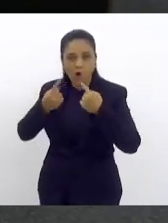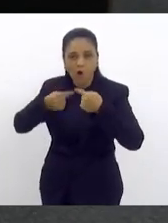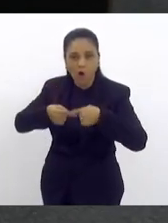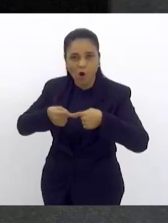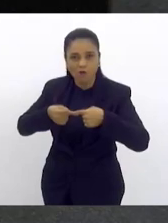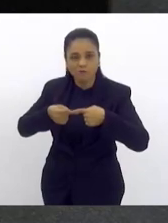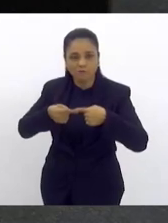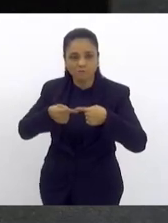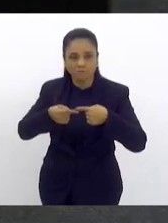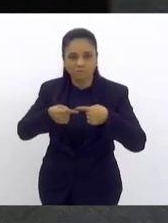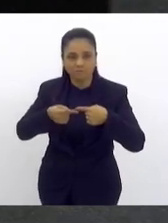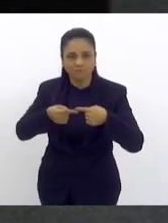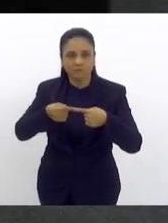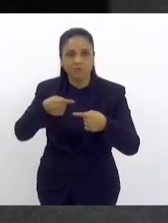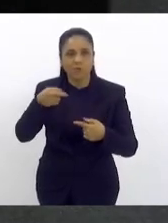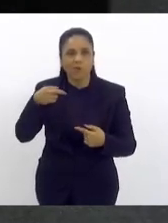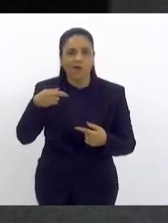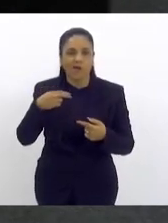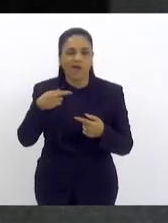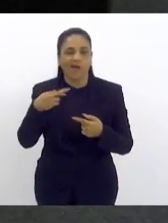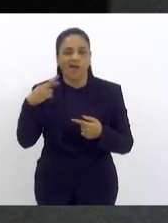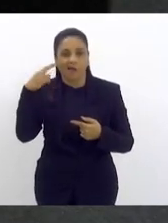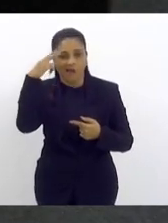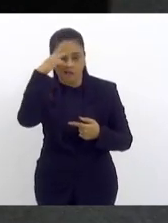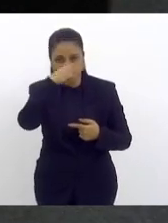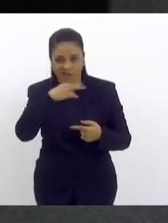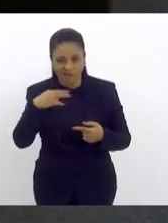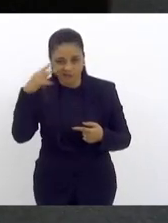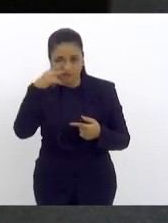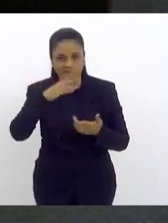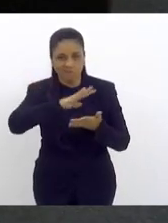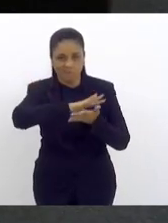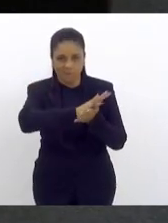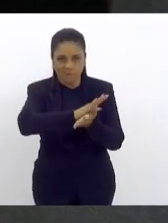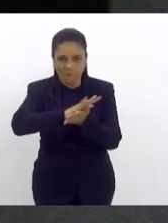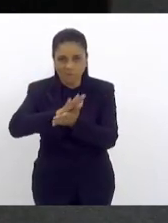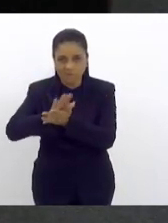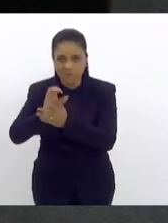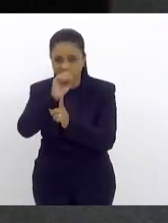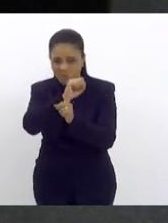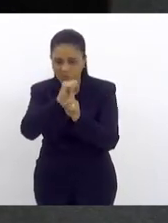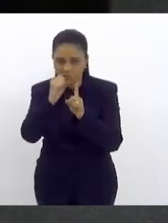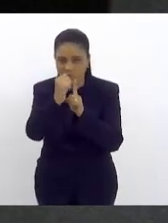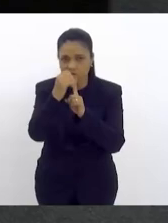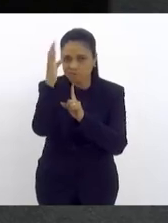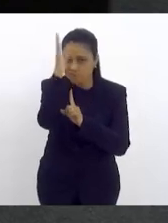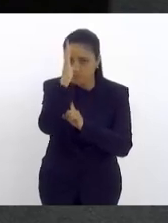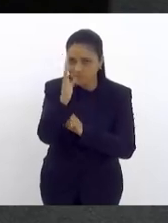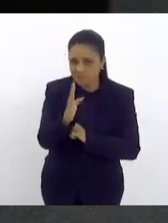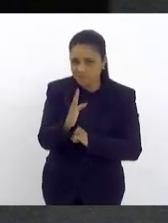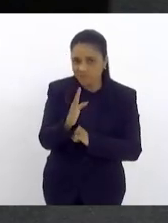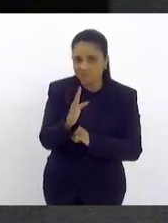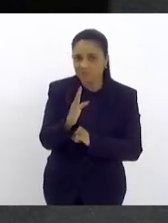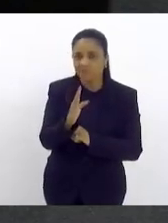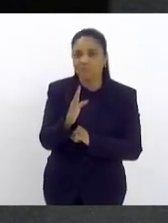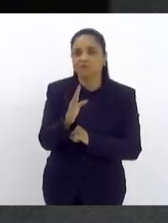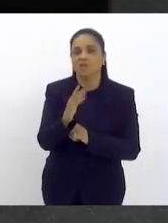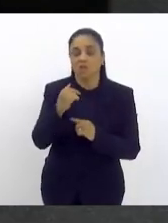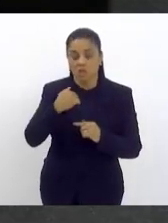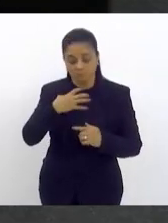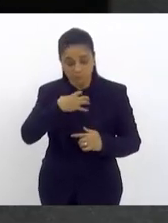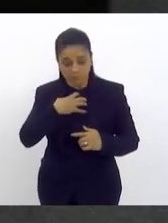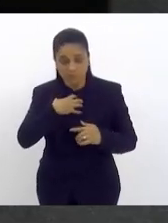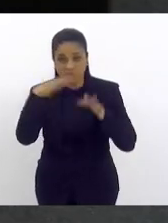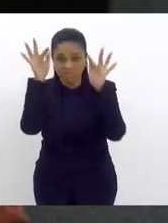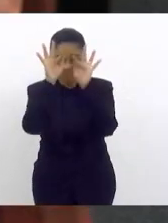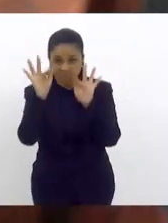fazer ao racismo estrutural existente na sociedade brasileira felizes em poder contribuir